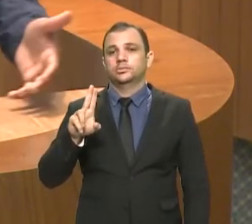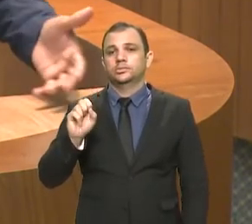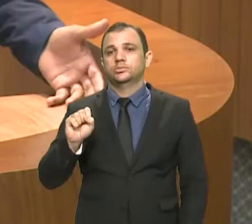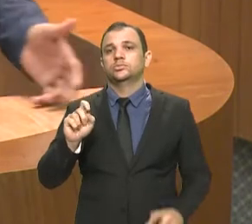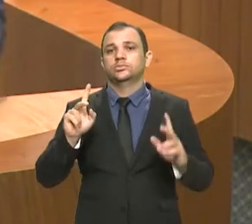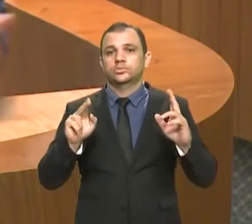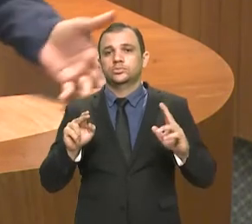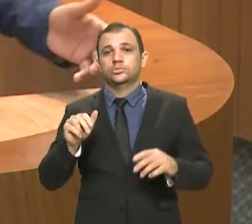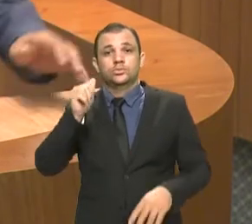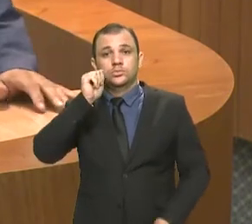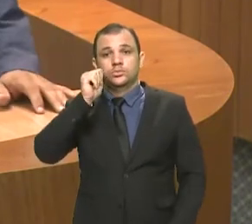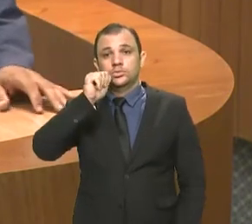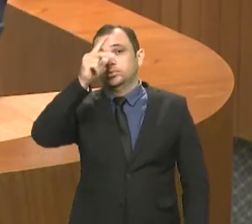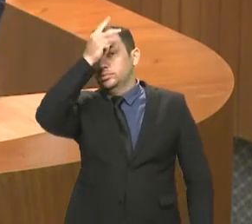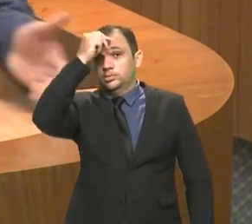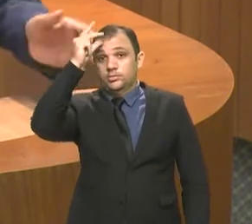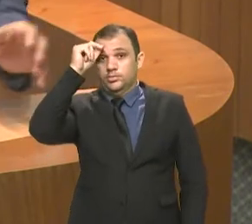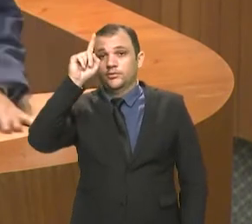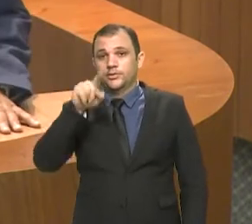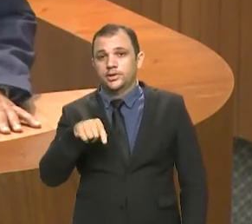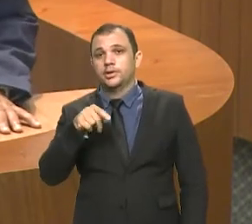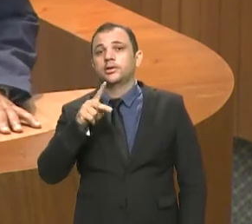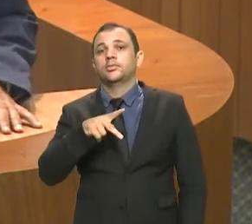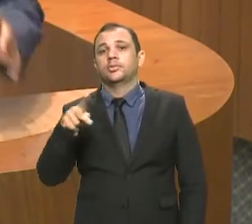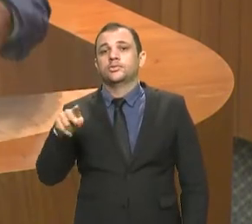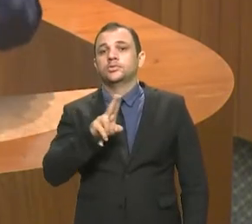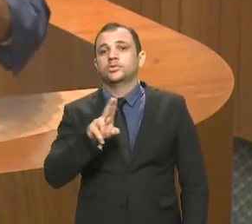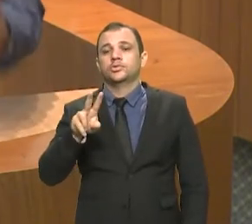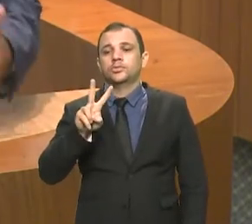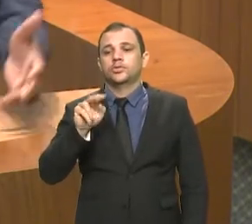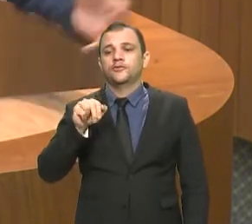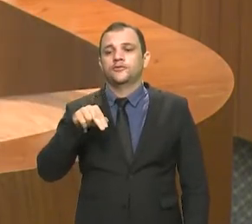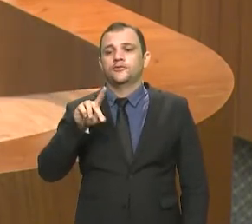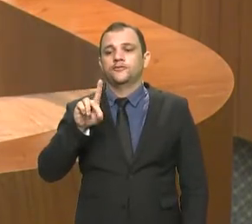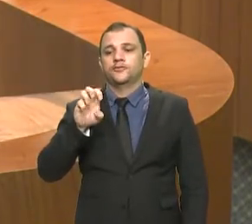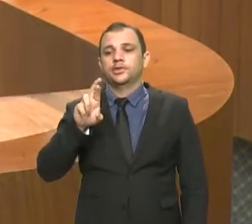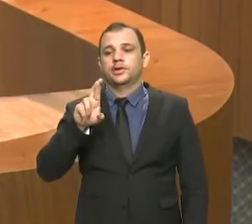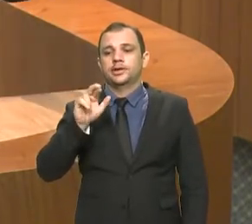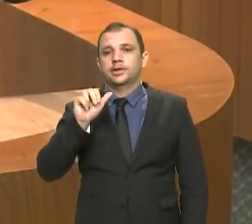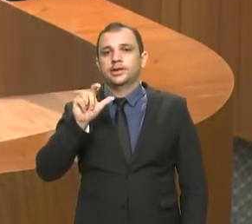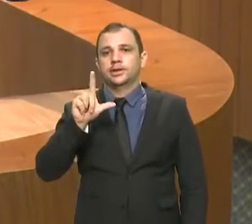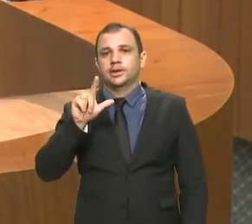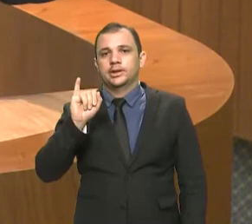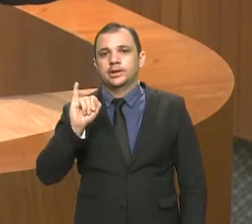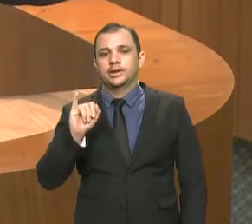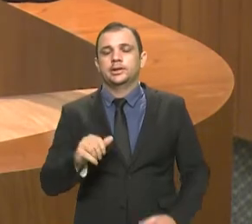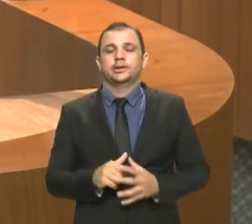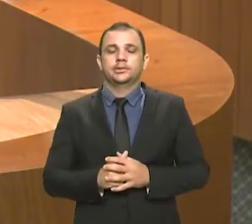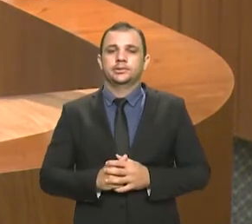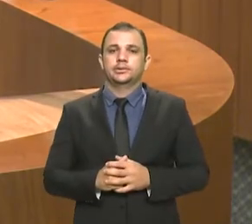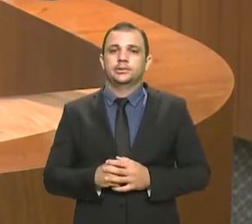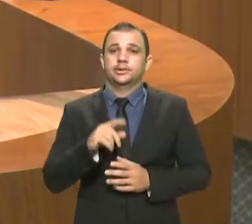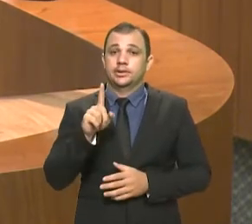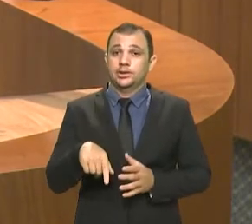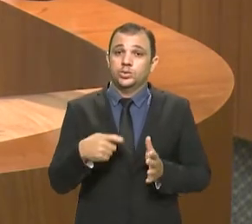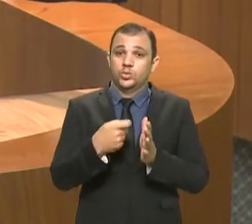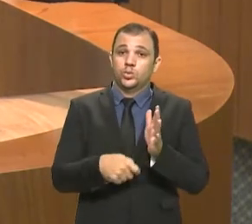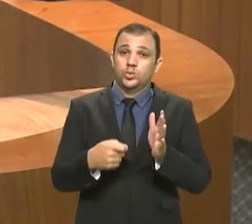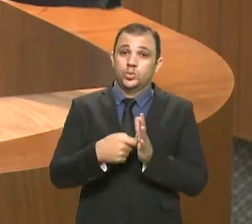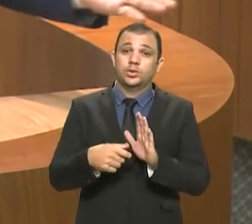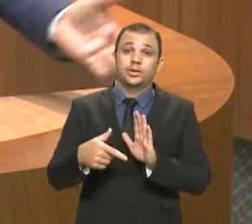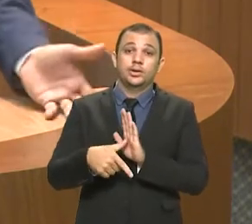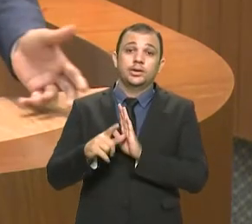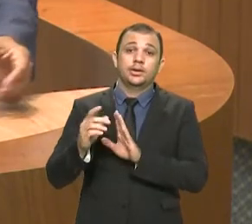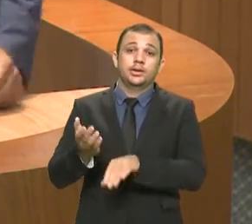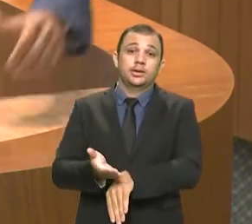onde a prefeita é professora, professora Vanderly, uma luta travada bem antes para que seja